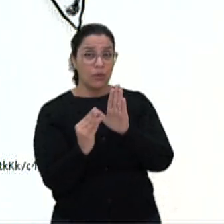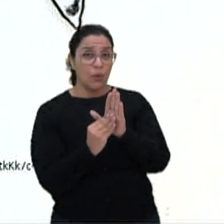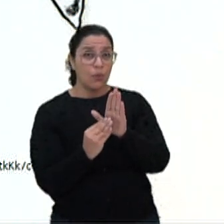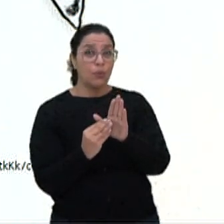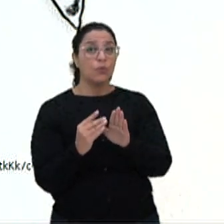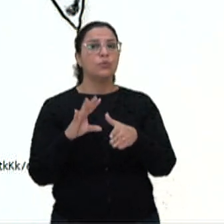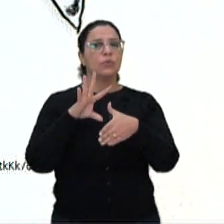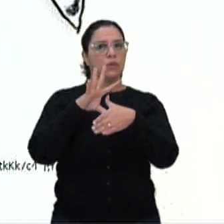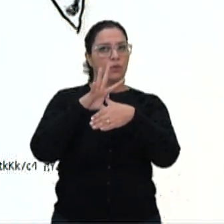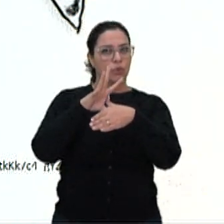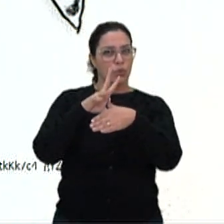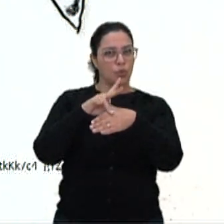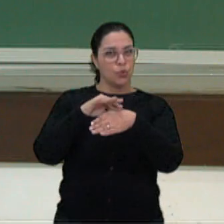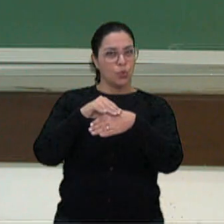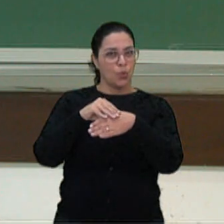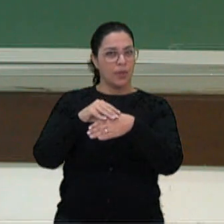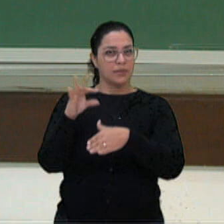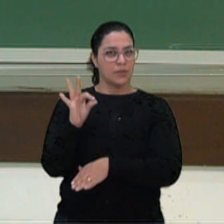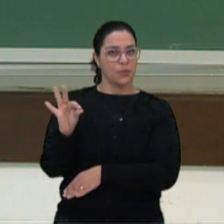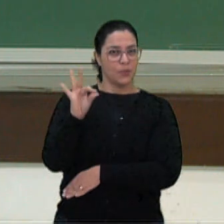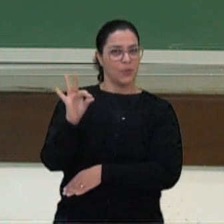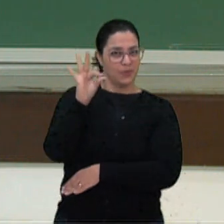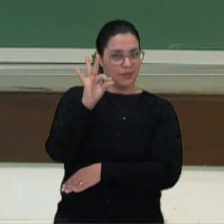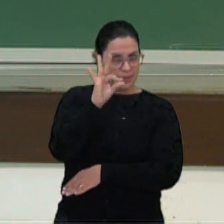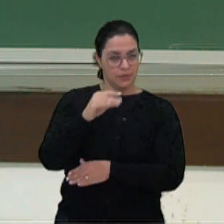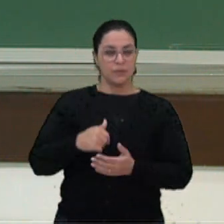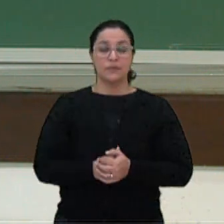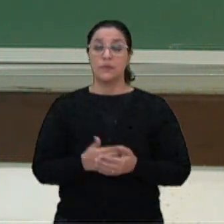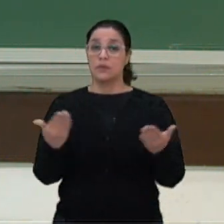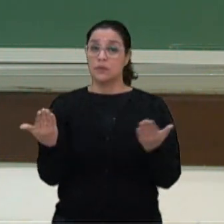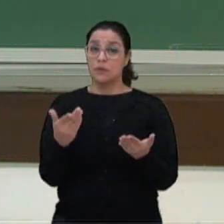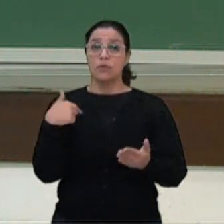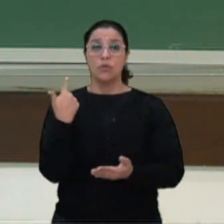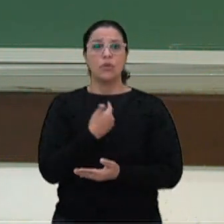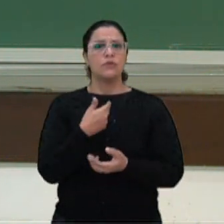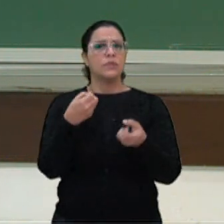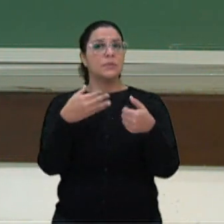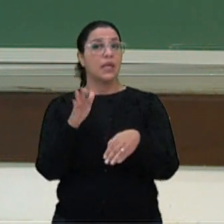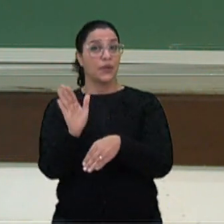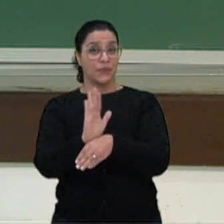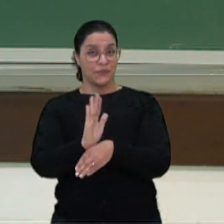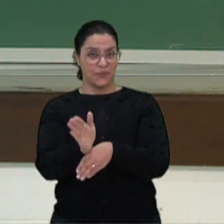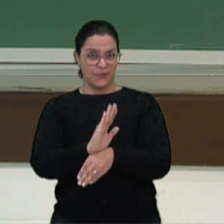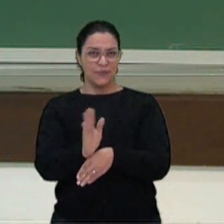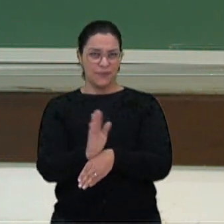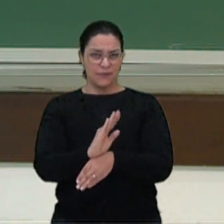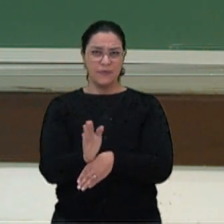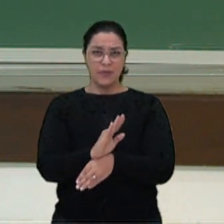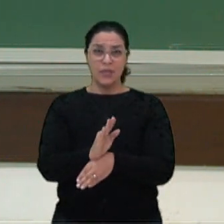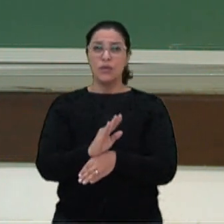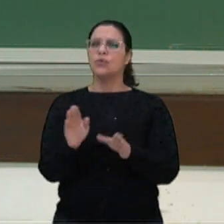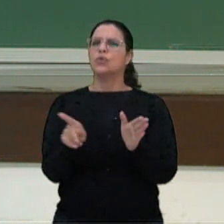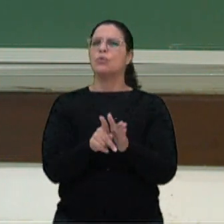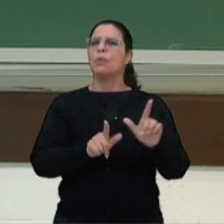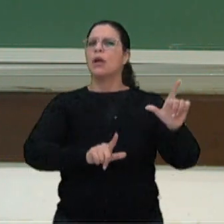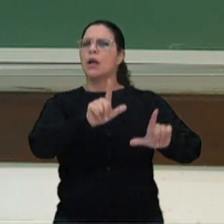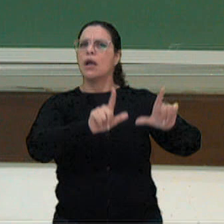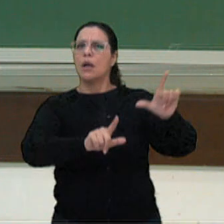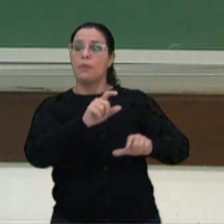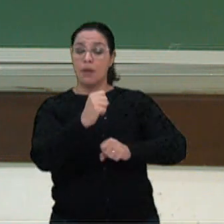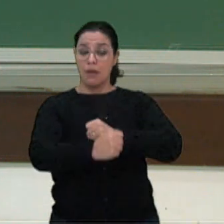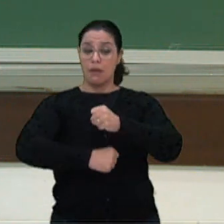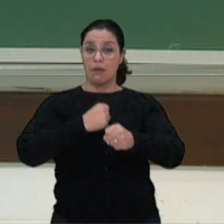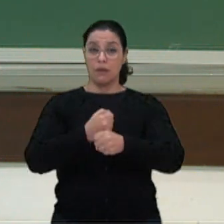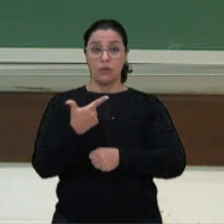doenças transmitidas pelo Aedes aegypti. Vamos começar então, gente, com esse vídeo, tá? Uma campanha do governo federal de